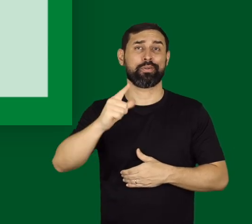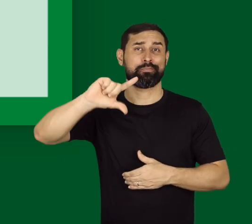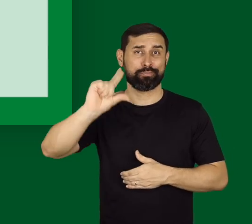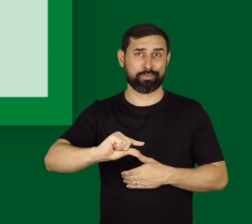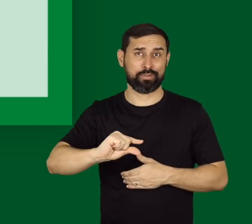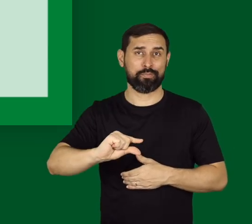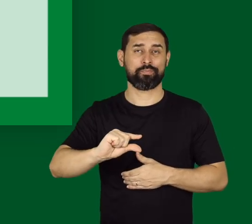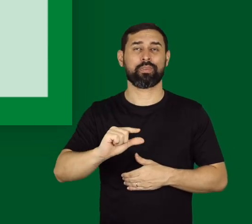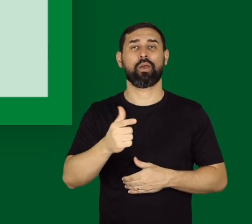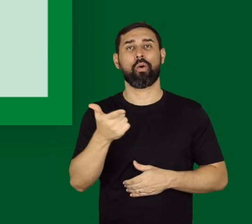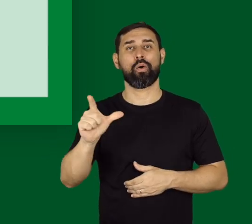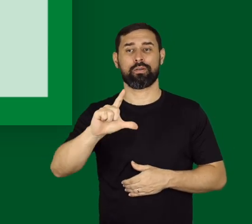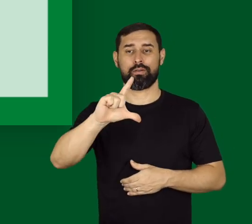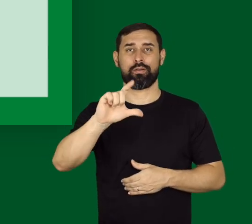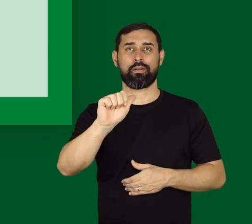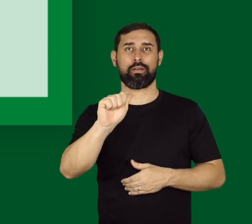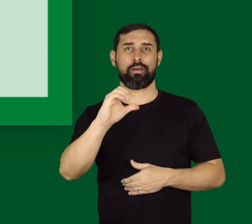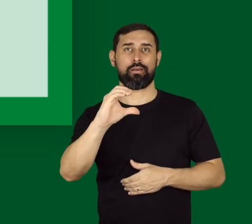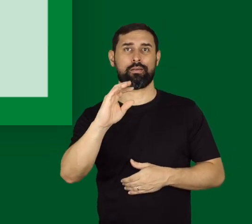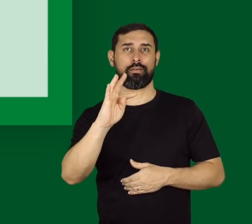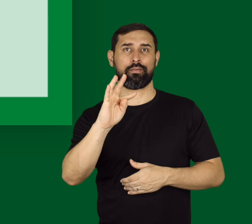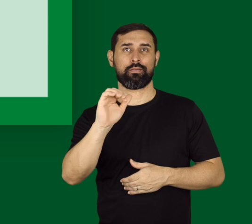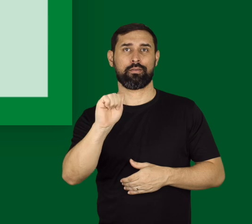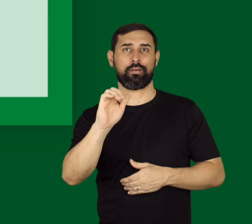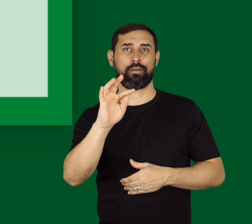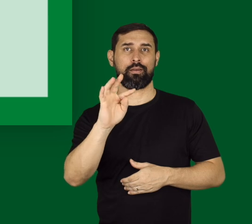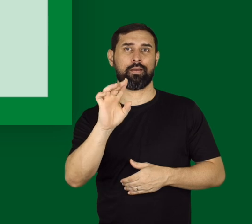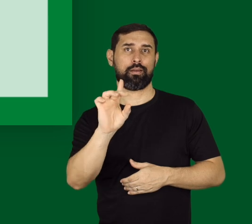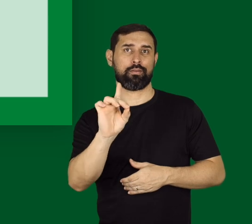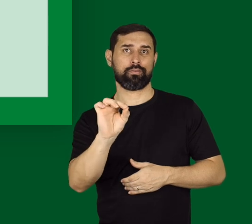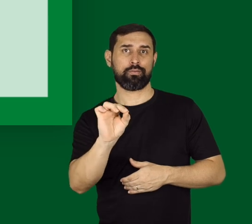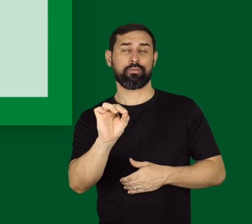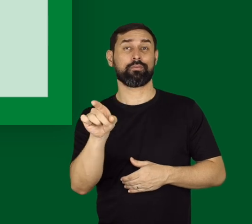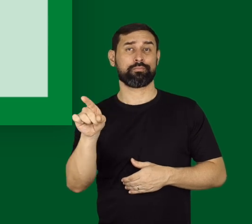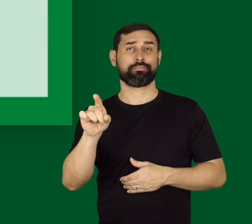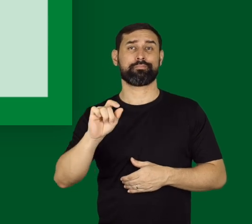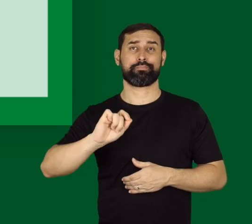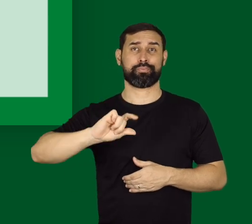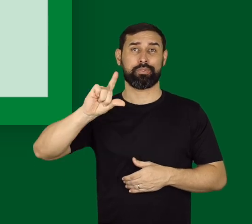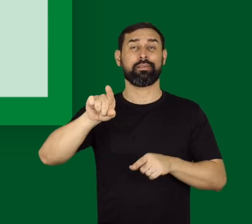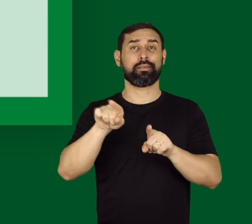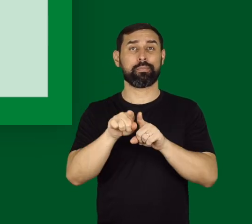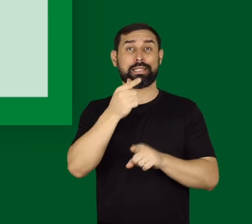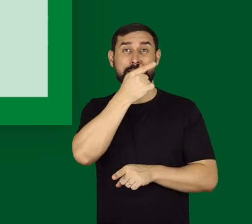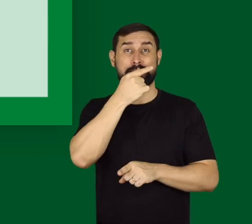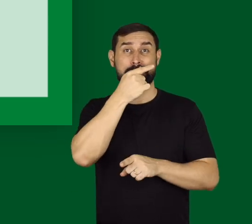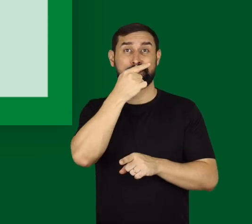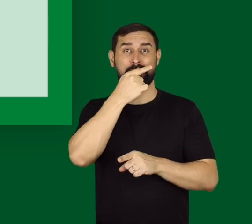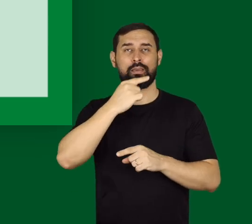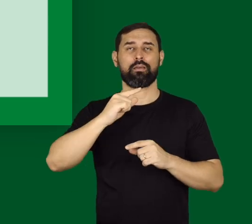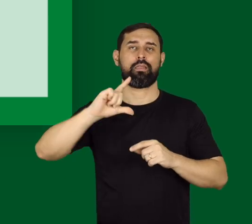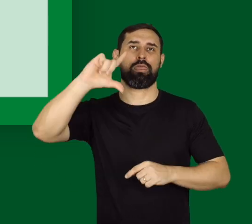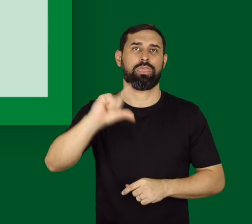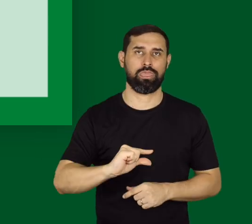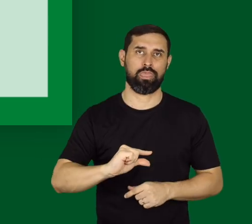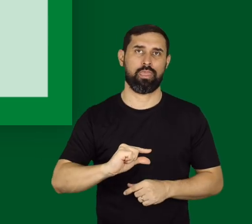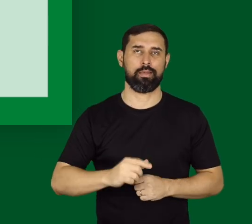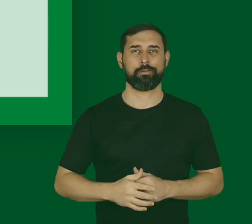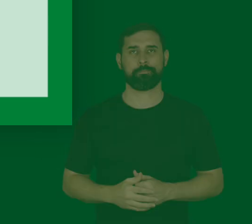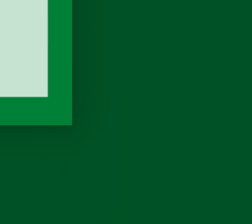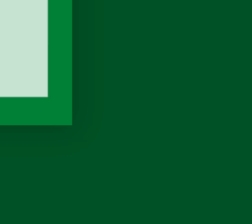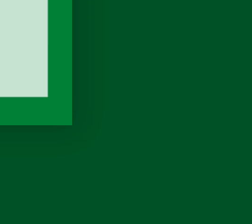evidência bioquímica do choque quente? Hipocapnia, porque o paciente hiperventila, lactato vai estar elevado e você